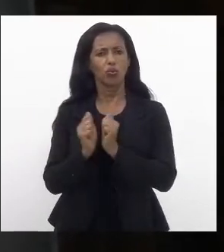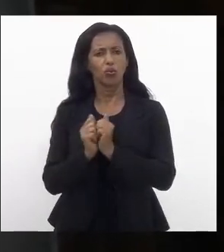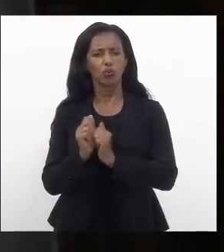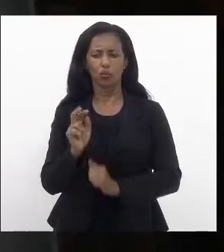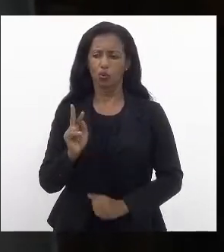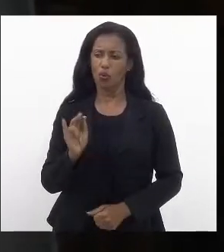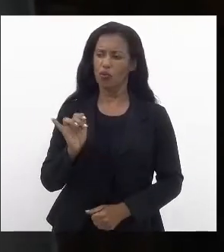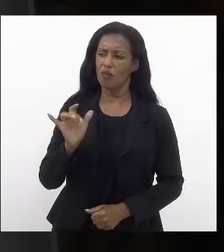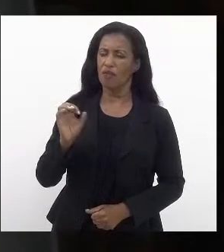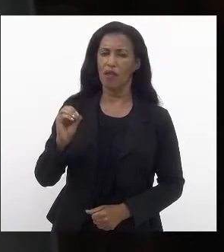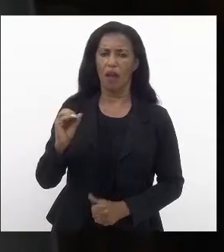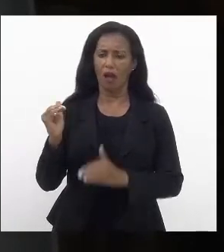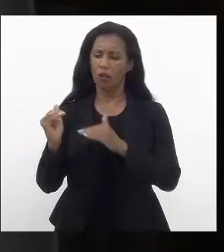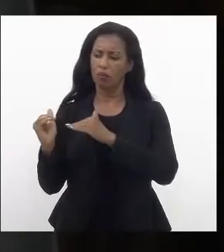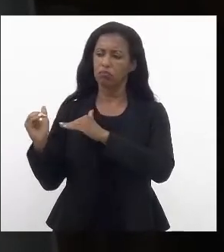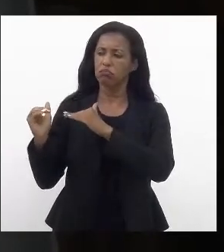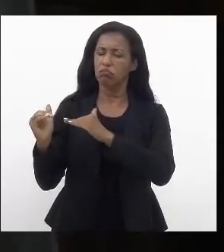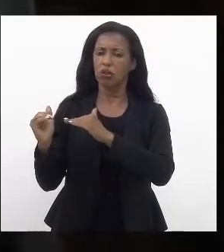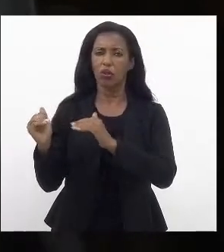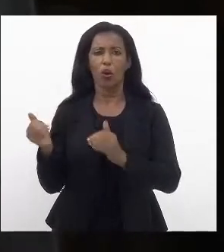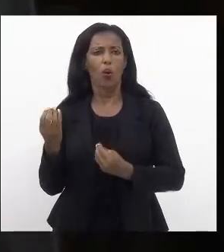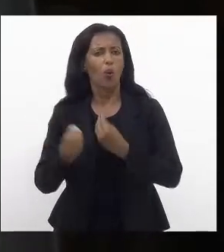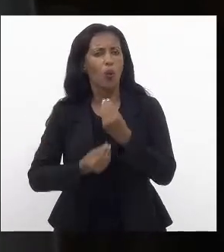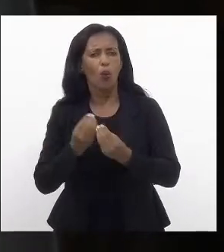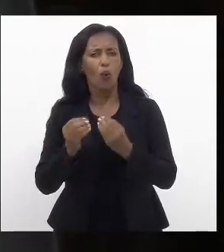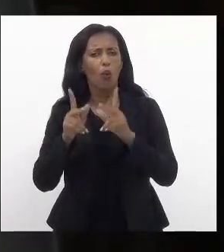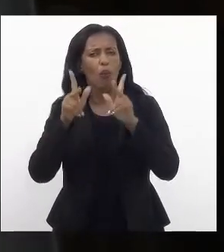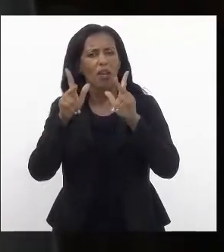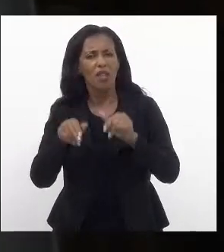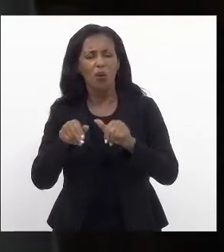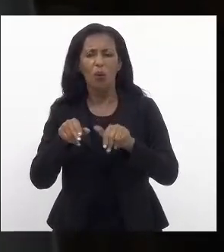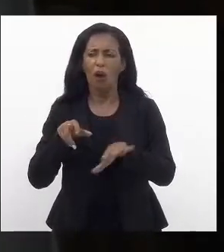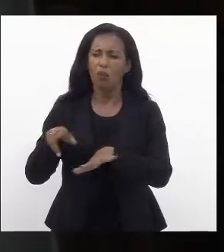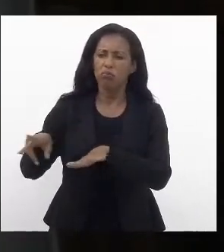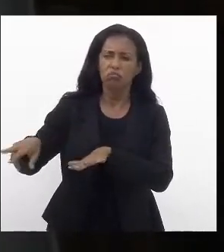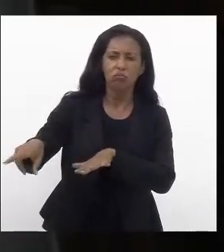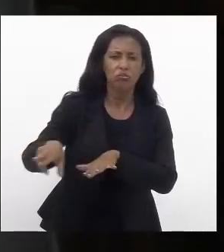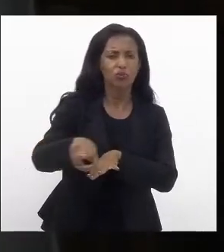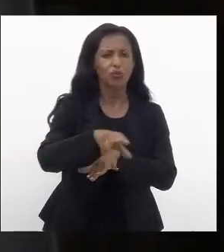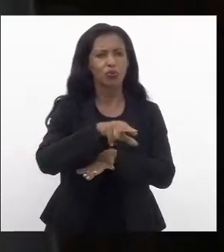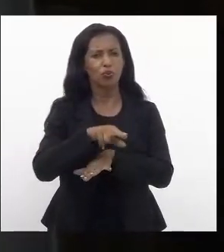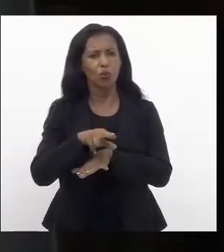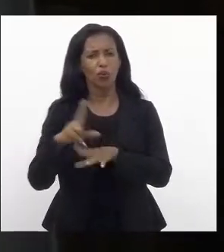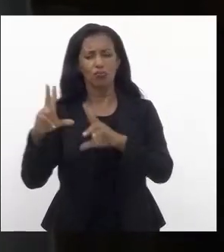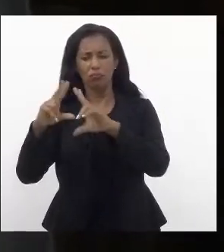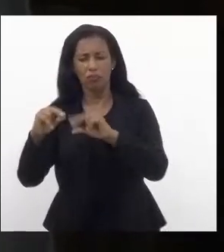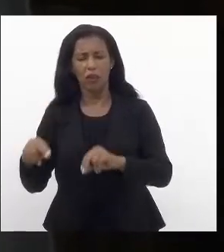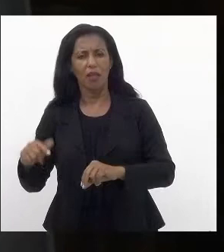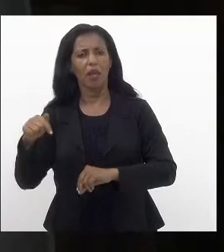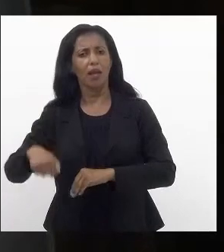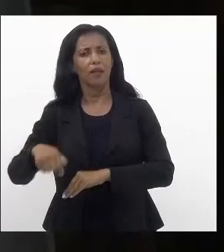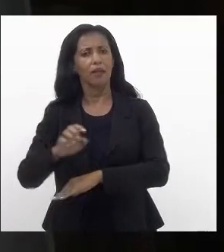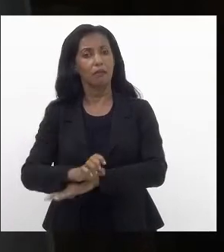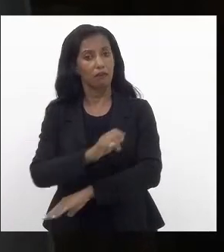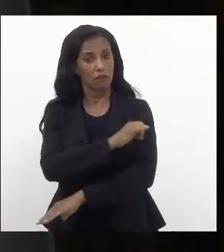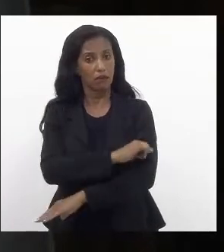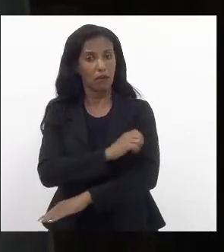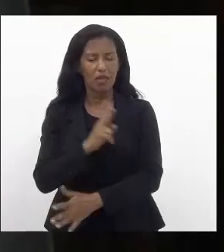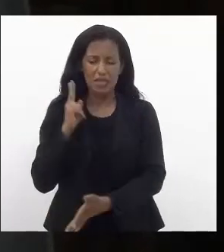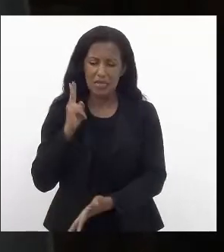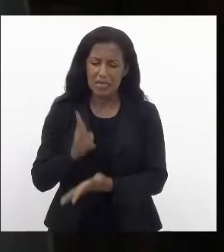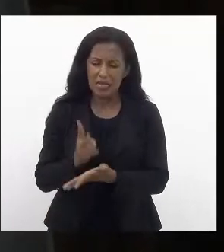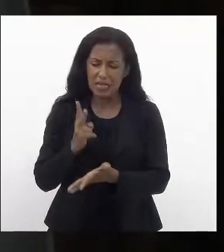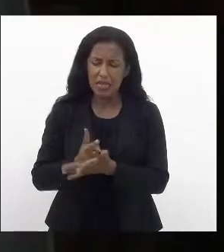vicariato, como ao lado de todas as entidades libanesas, aqui no Rio de Janeiro sempre